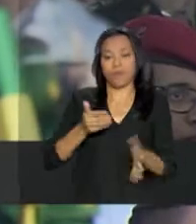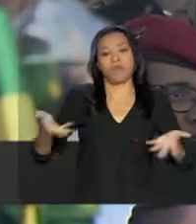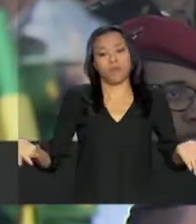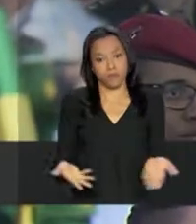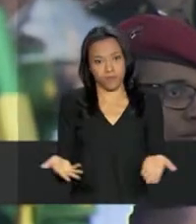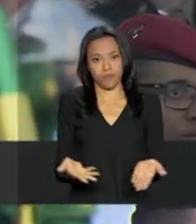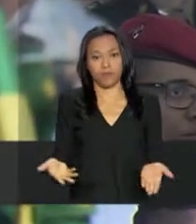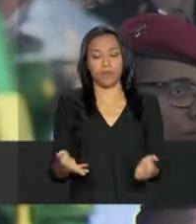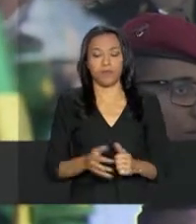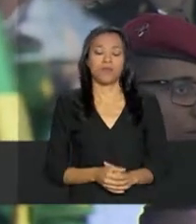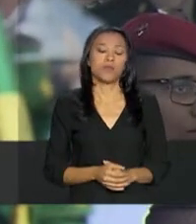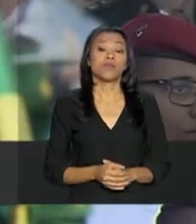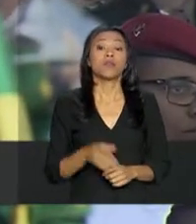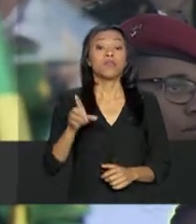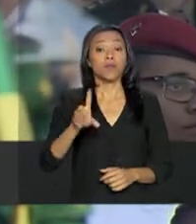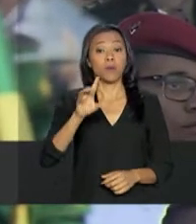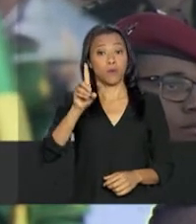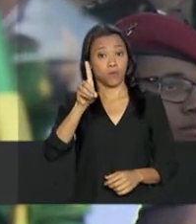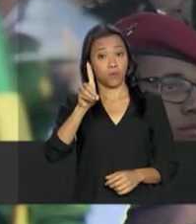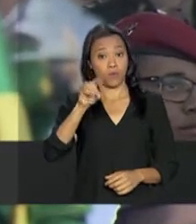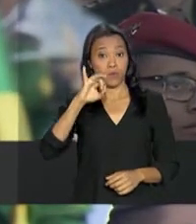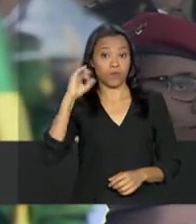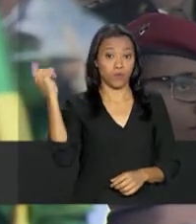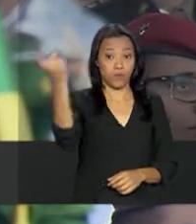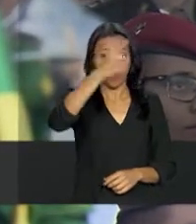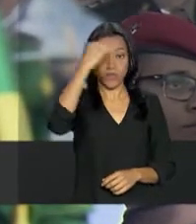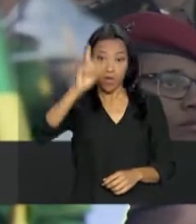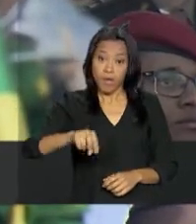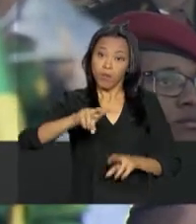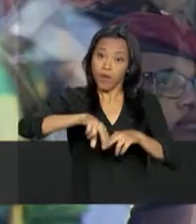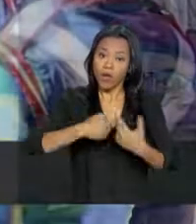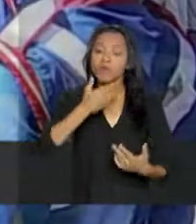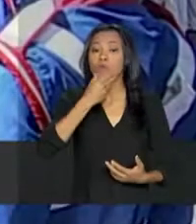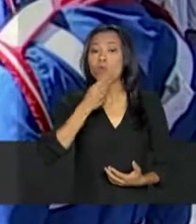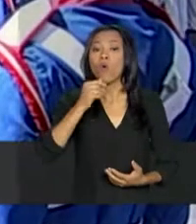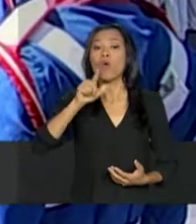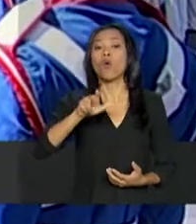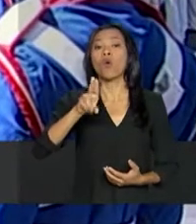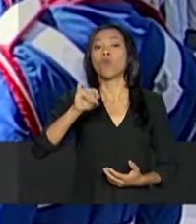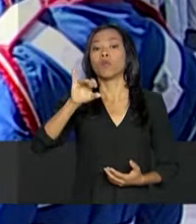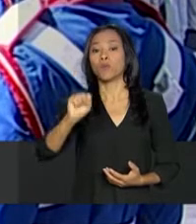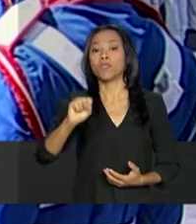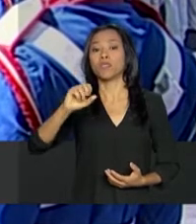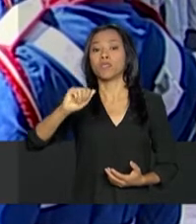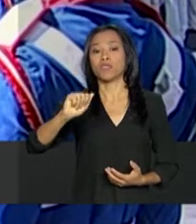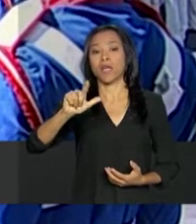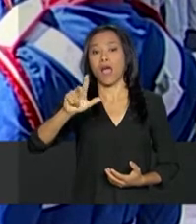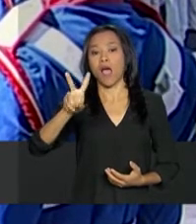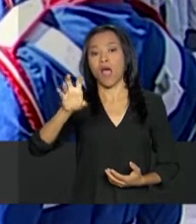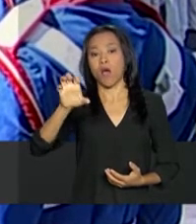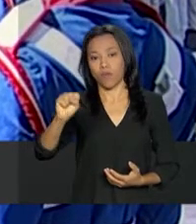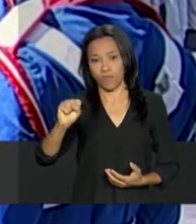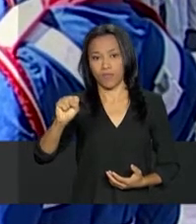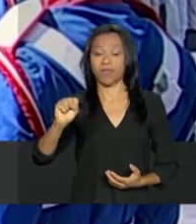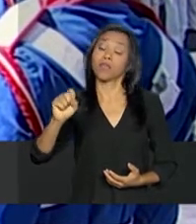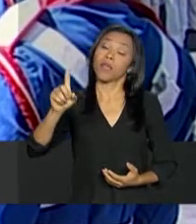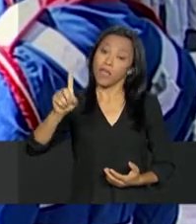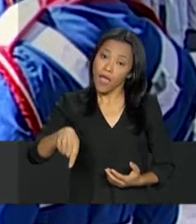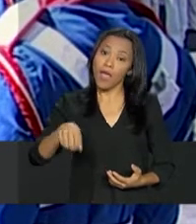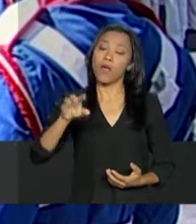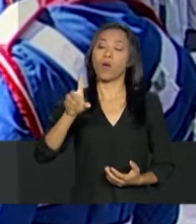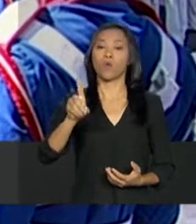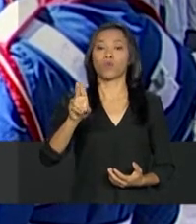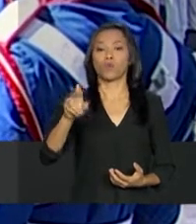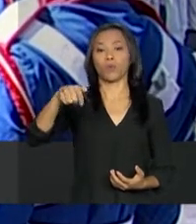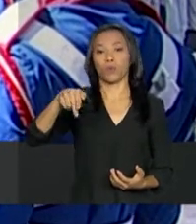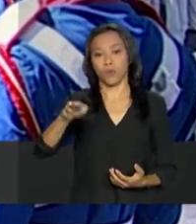para hoje. A data homenageia Luiz Alves de Lima e Silva, o Duque de Caxias, que é o patrono do